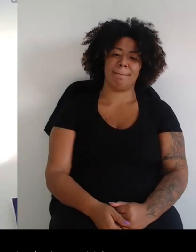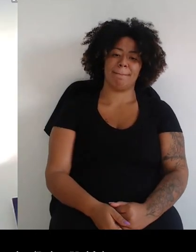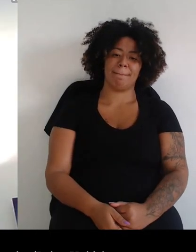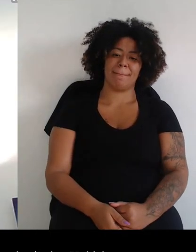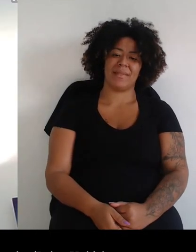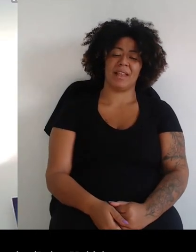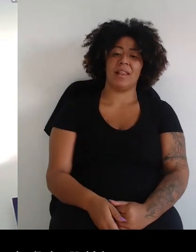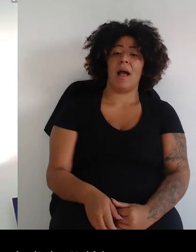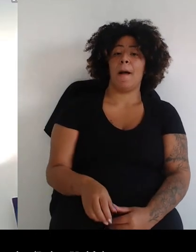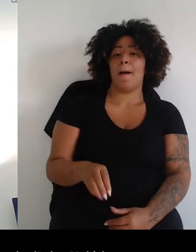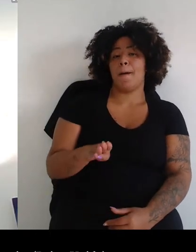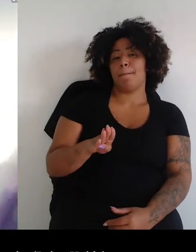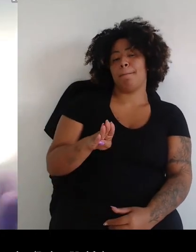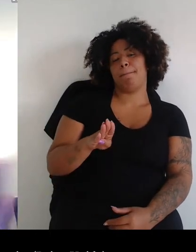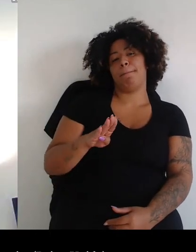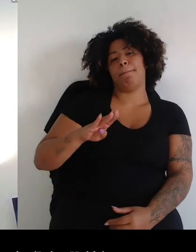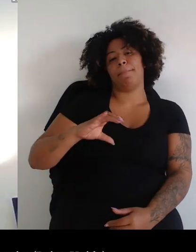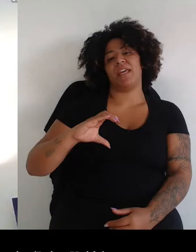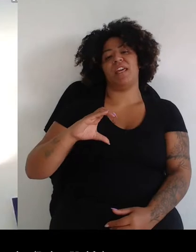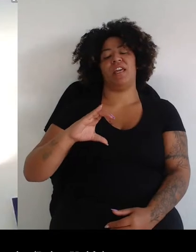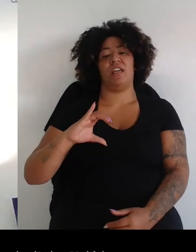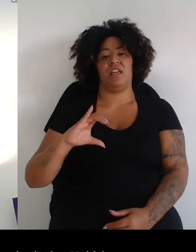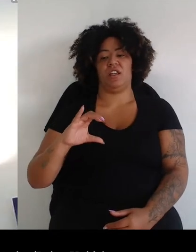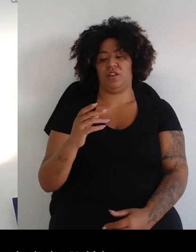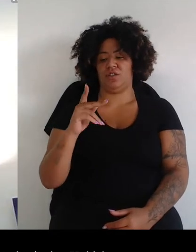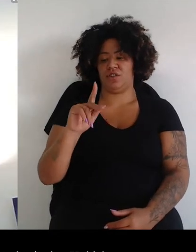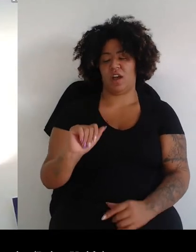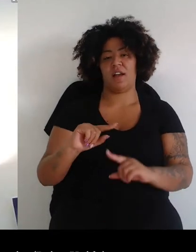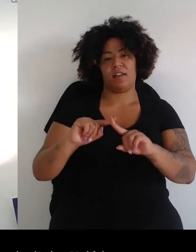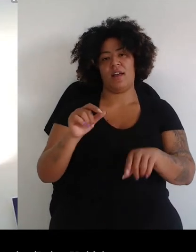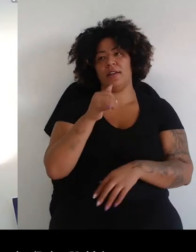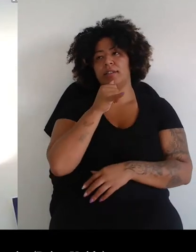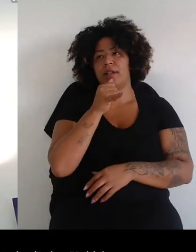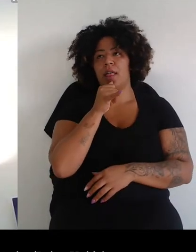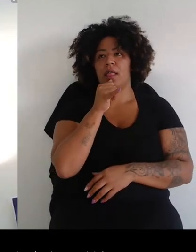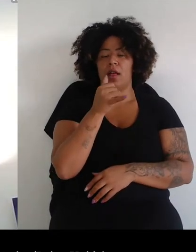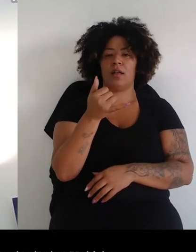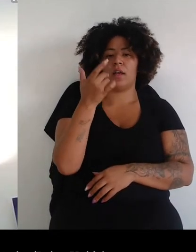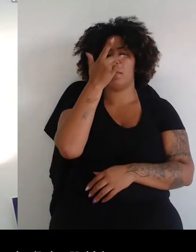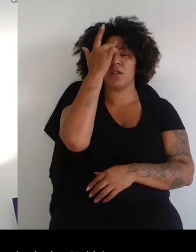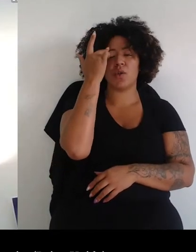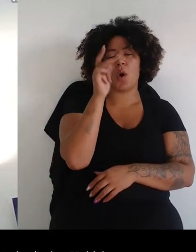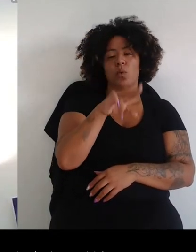figura afeminada da pessoa utilizando maquiagem